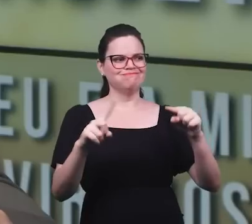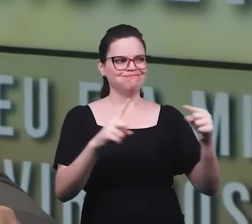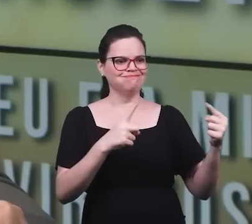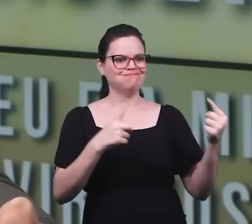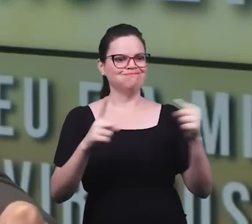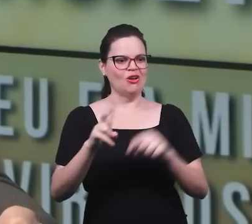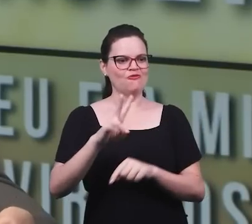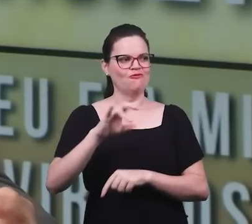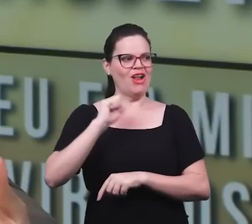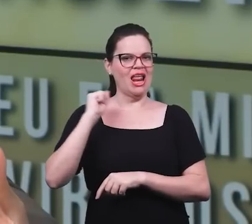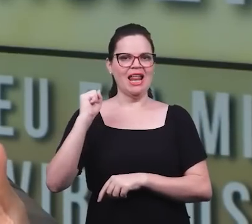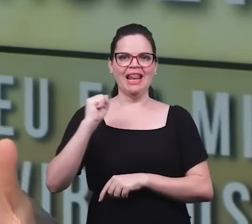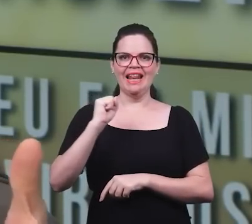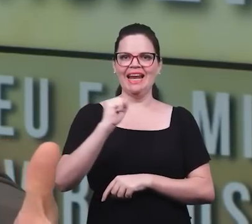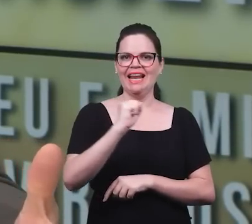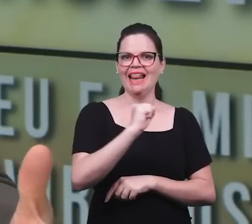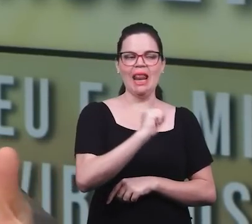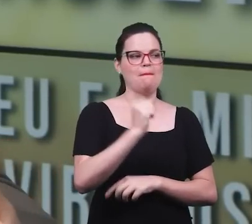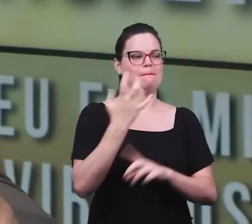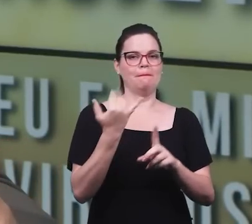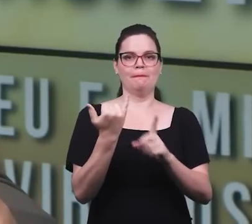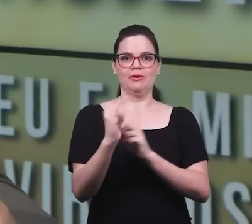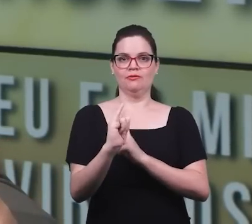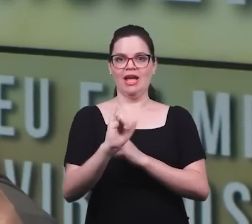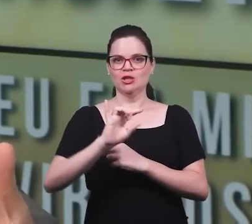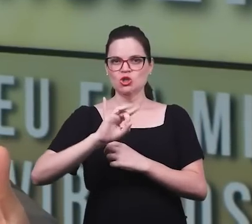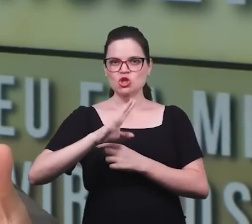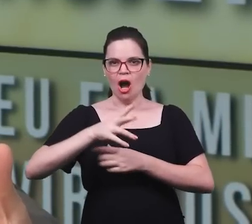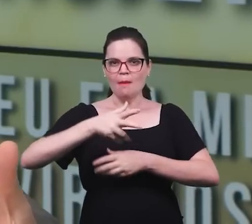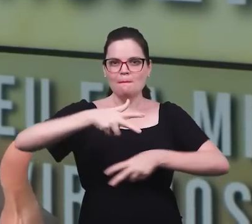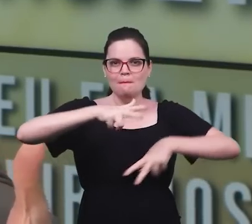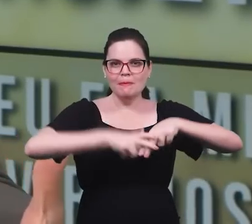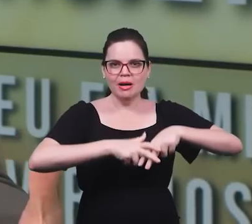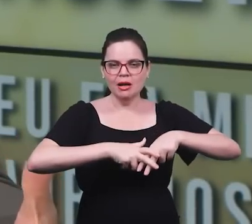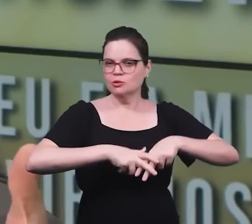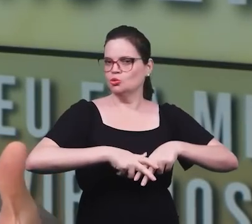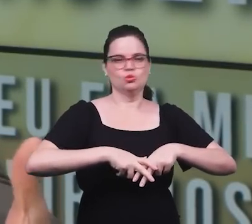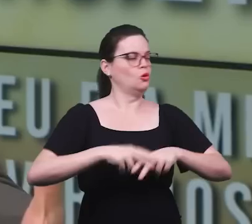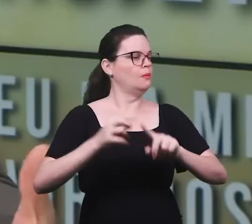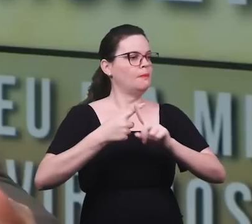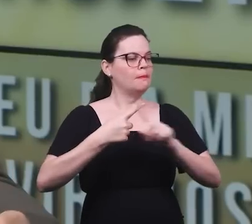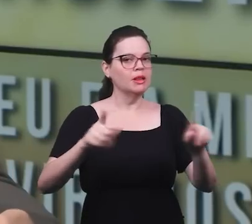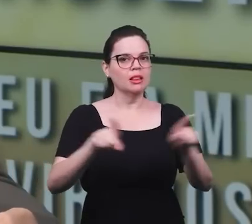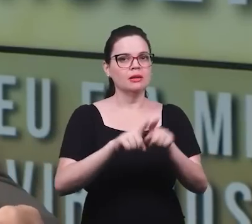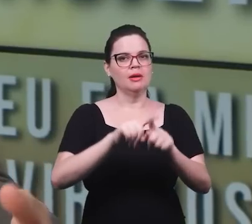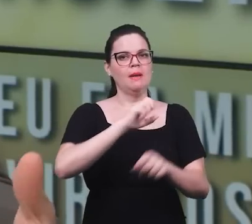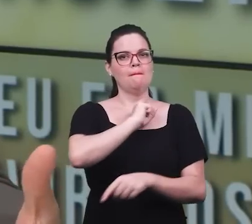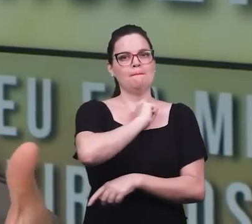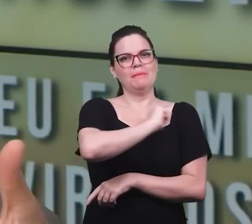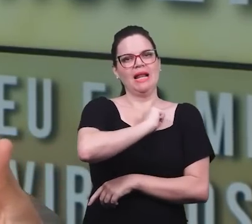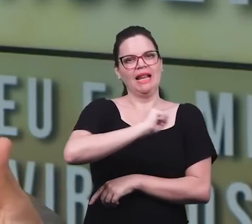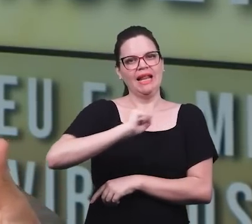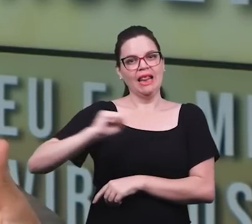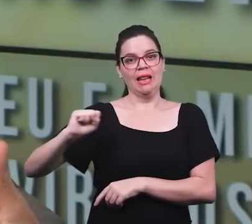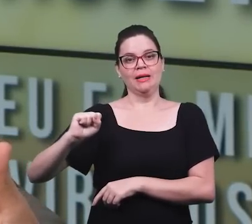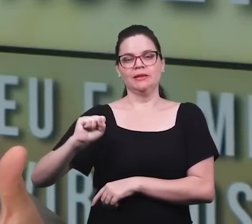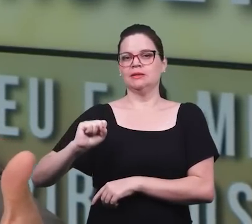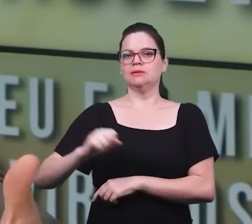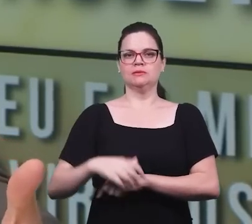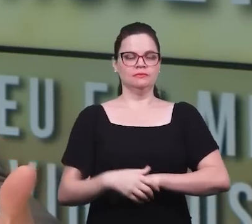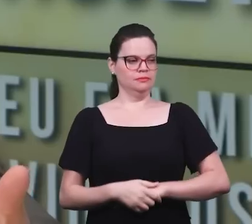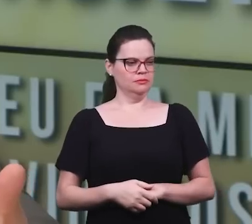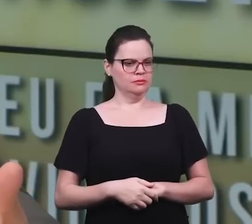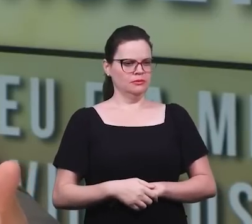morte. A perseguição não era só de prisão, não. A prioridade era anular, era matar. E ele vendo que